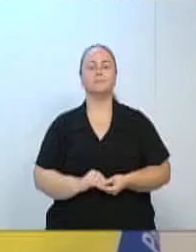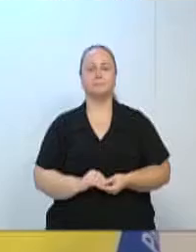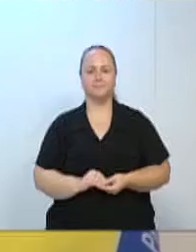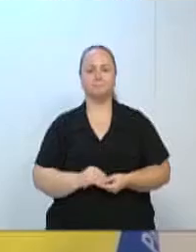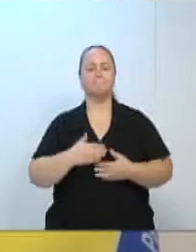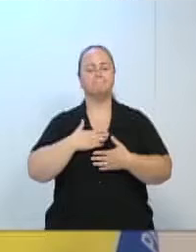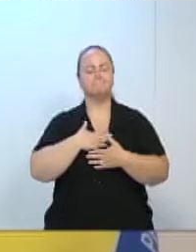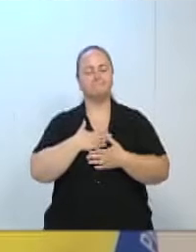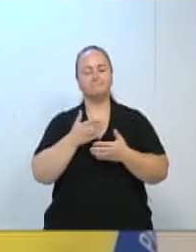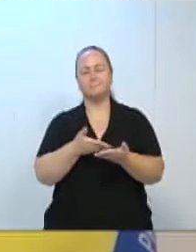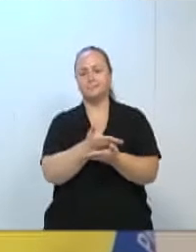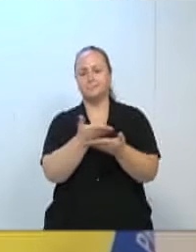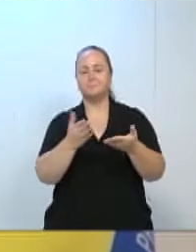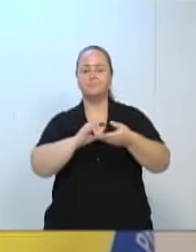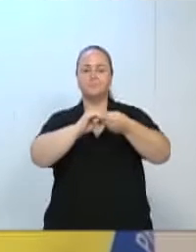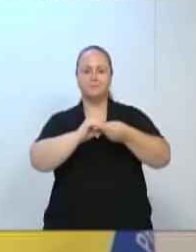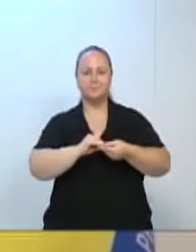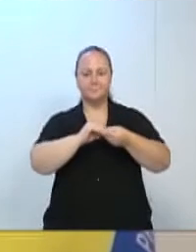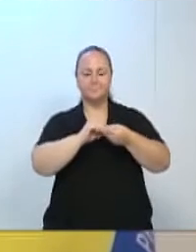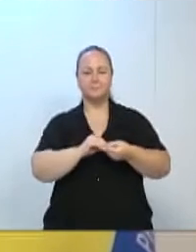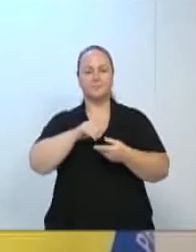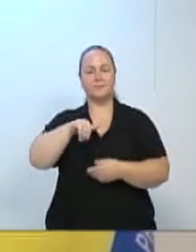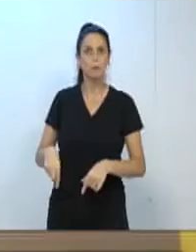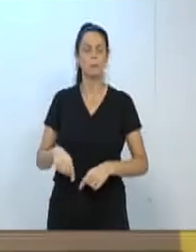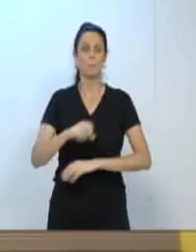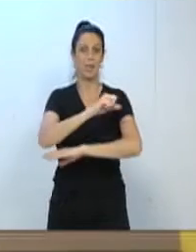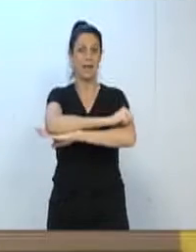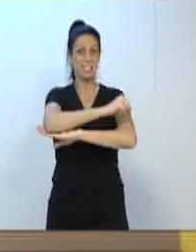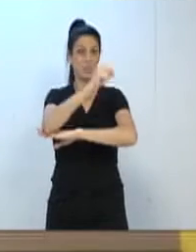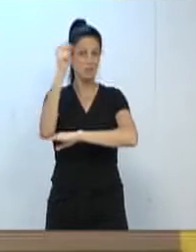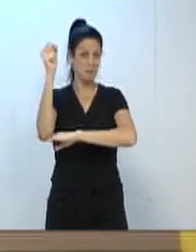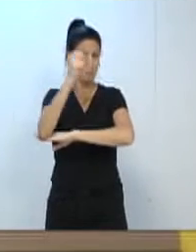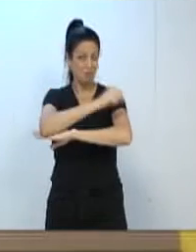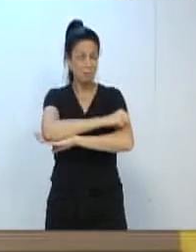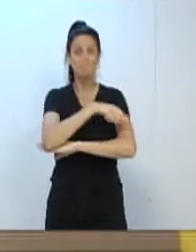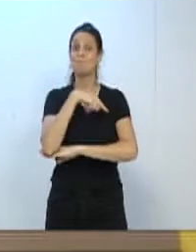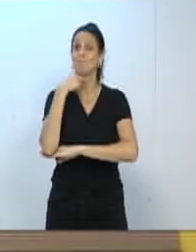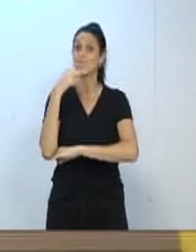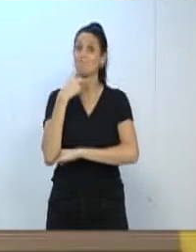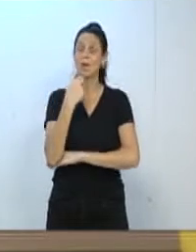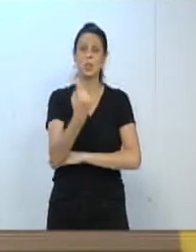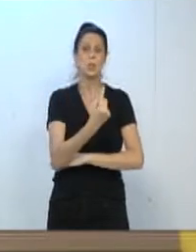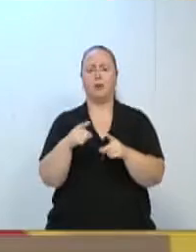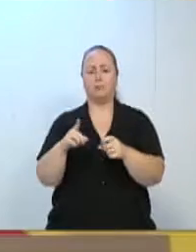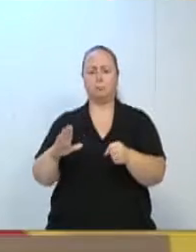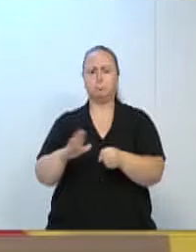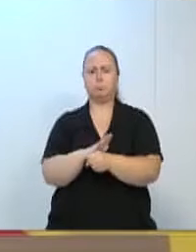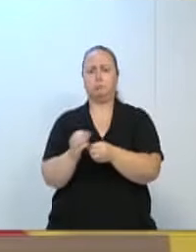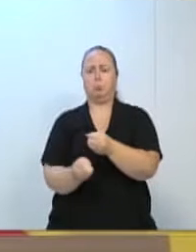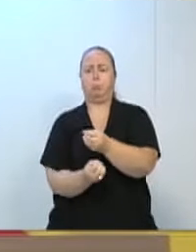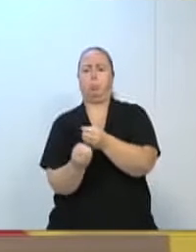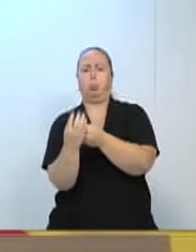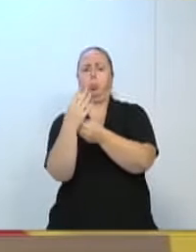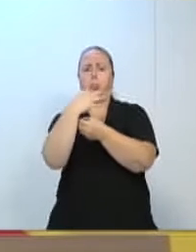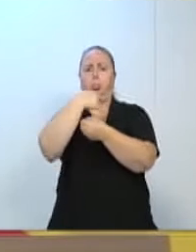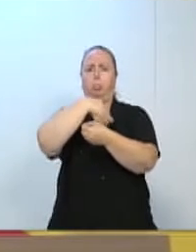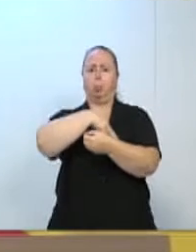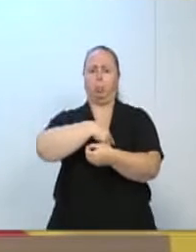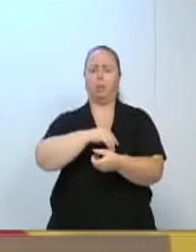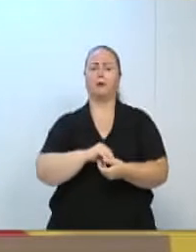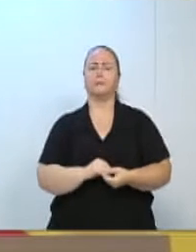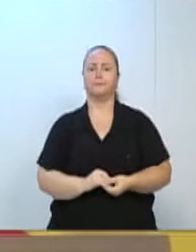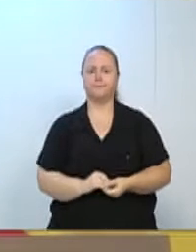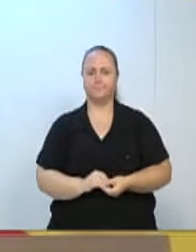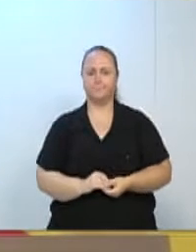E logo depois eles falaram da importância da leitura campanhas macho vermelho macho azul marinho que alertam sobre